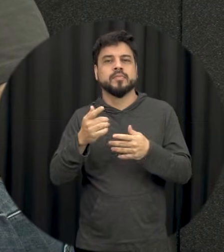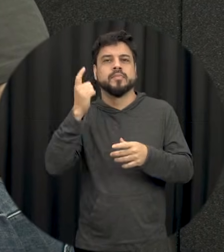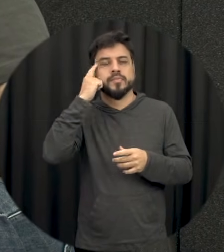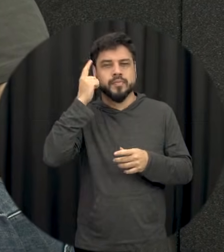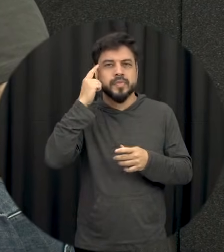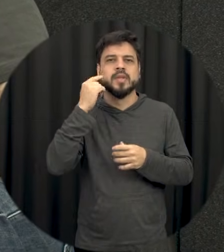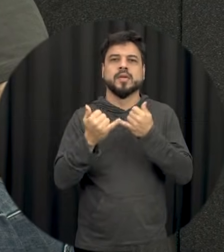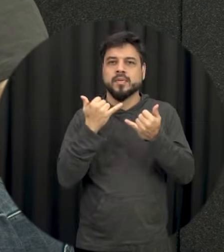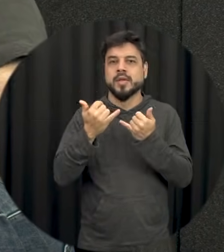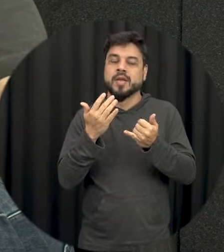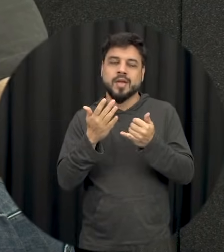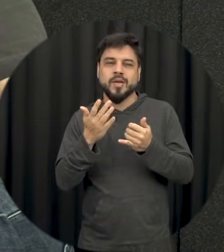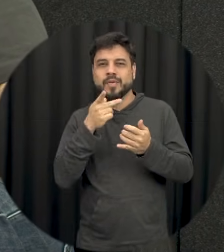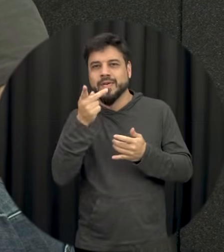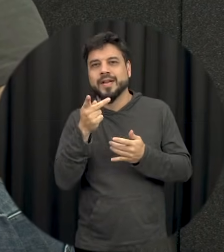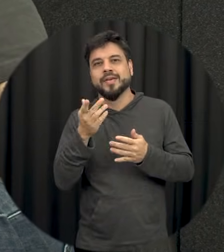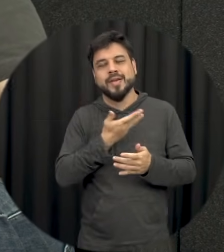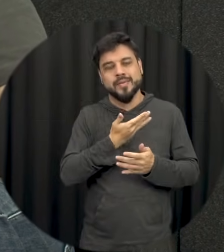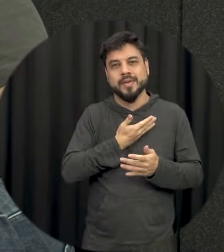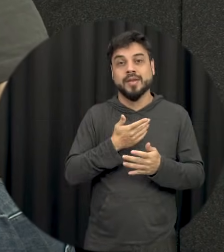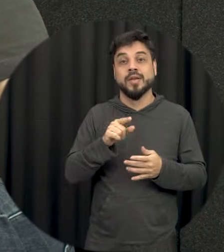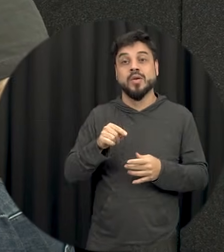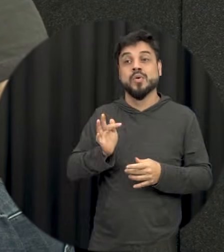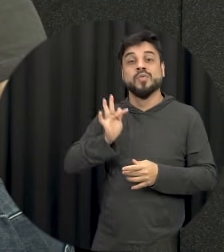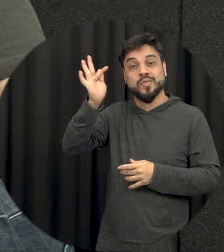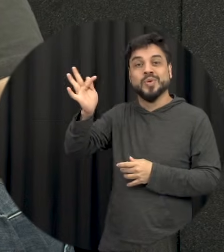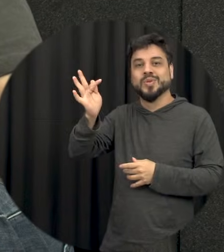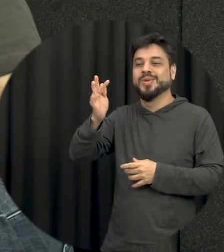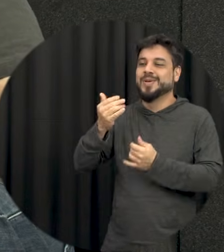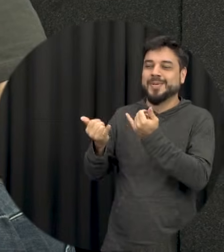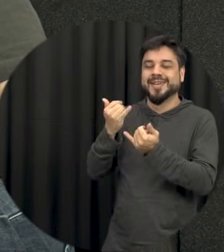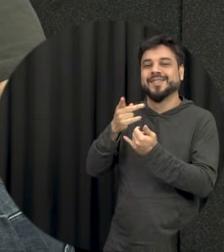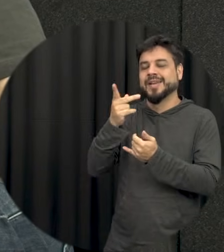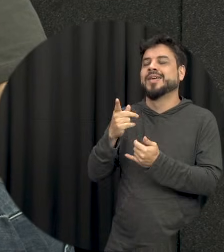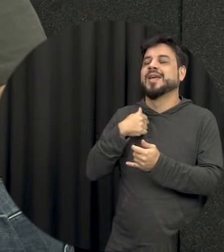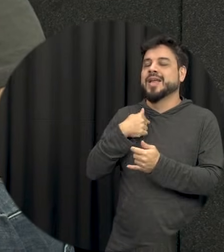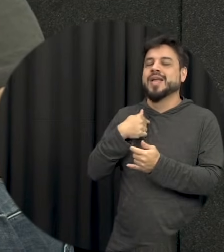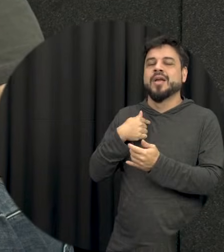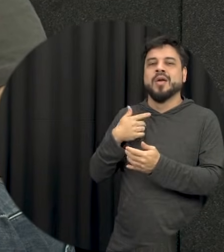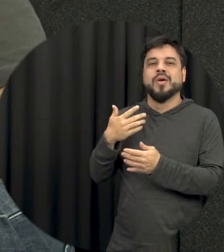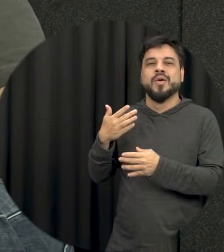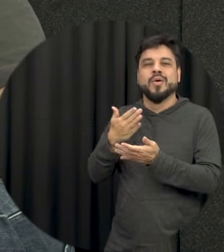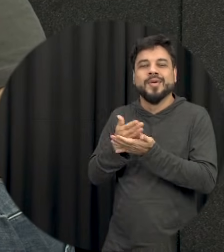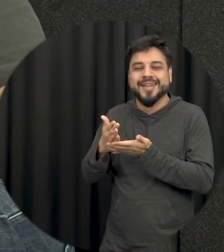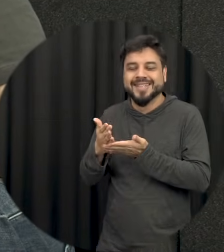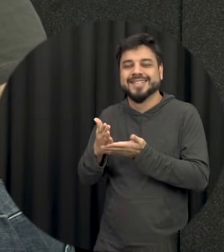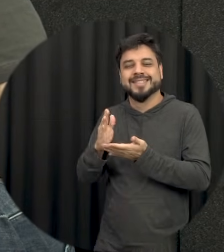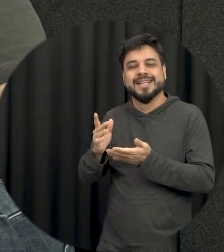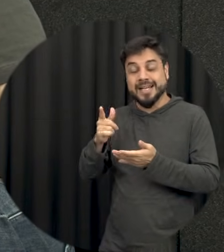comigo, com alguns amigos, que eu, quando nasci de novo, quero ser historiador. E acabei, por isso, de entrar no mestrado em História, né?